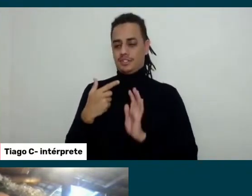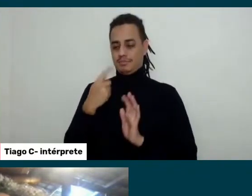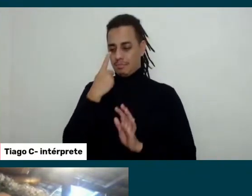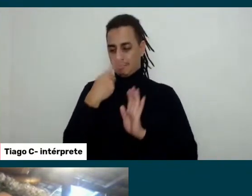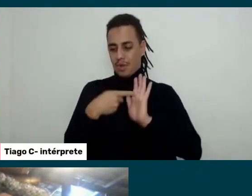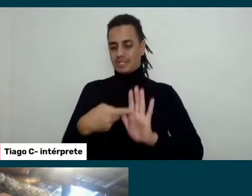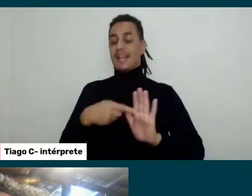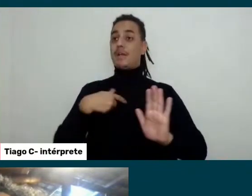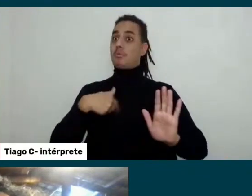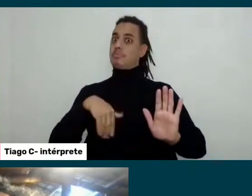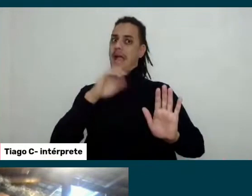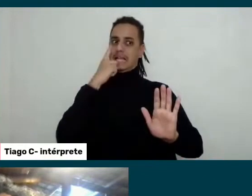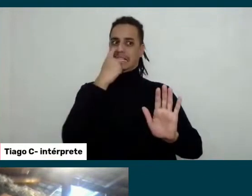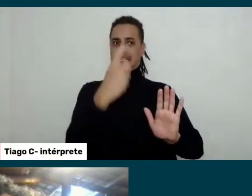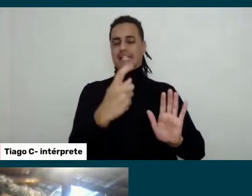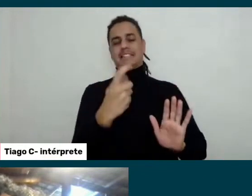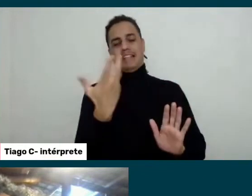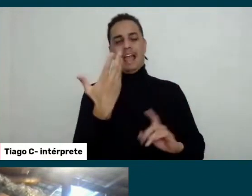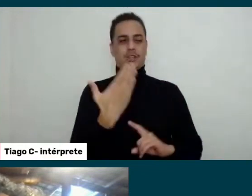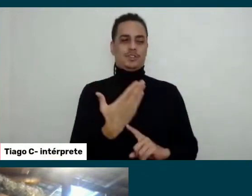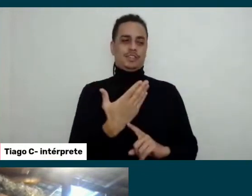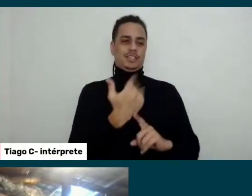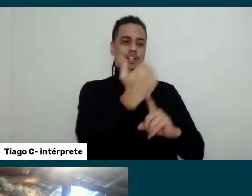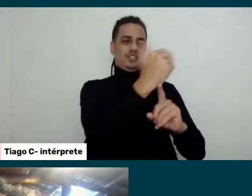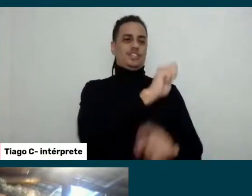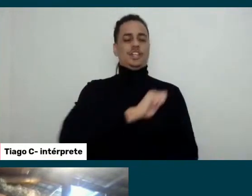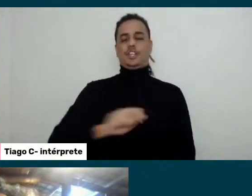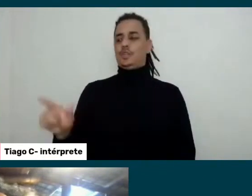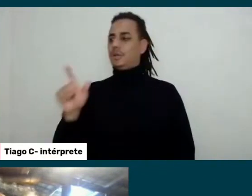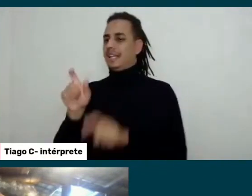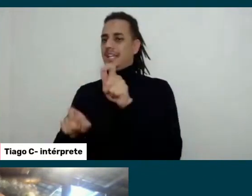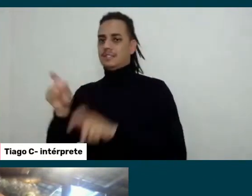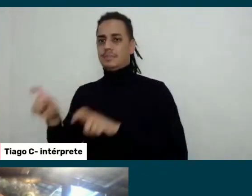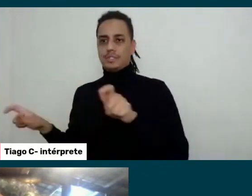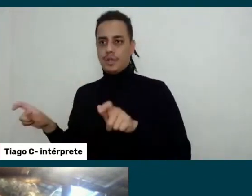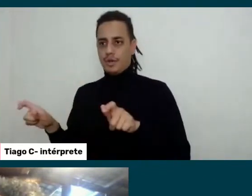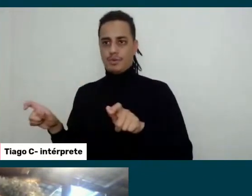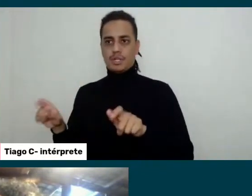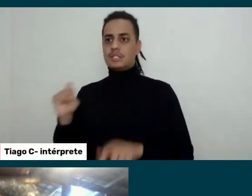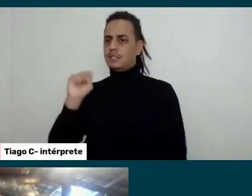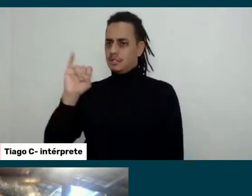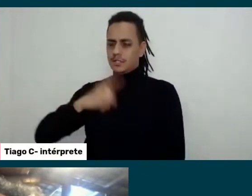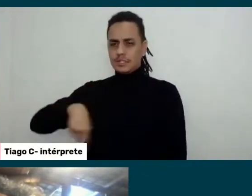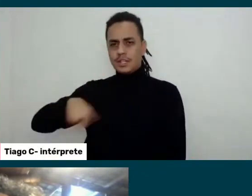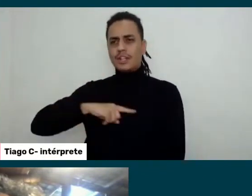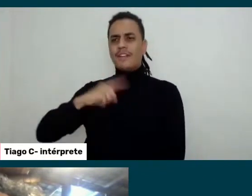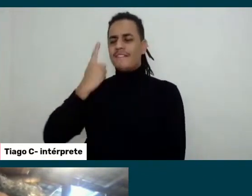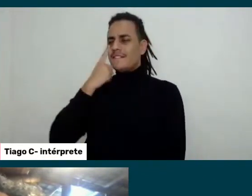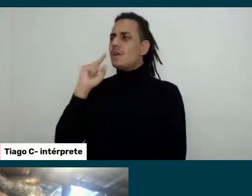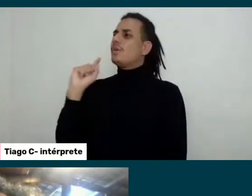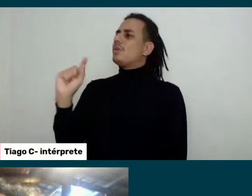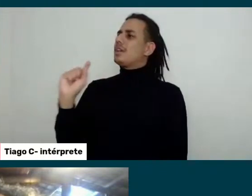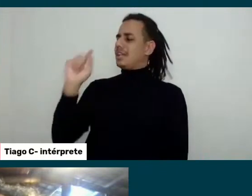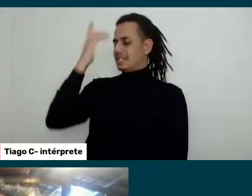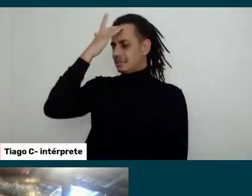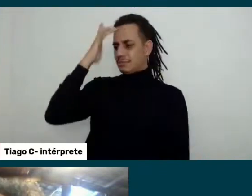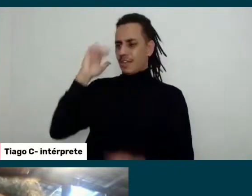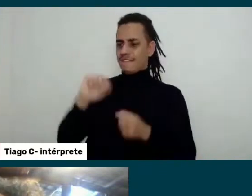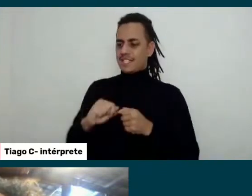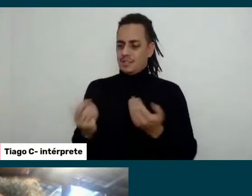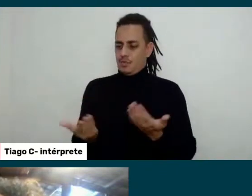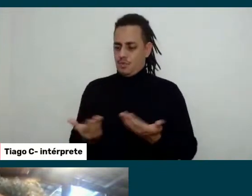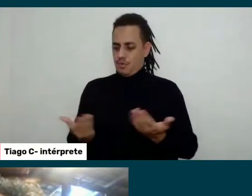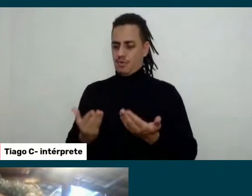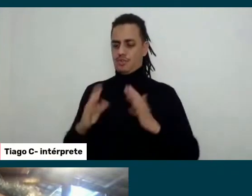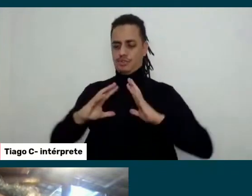pessoas. Se a gente olhar para o que a gente pode fazer, como as pessoas que estão trabalhando hoje no ciclo de vida de desenvolvimento de software, para